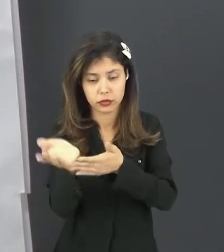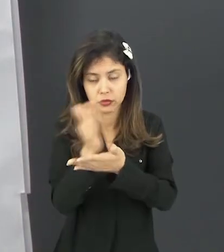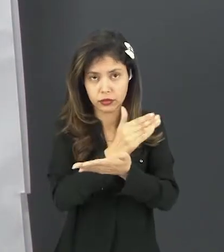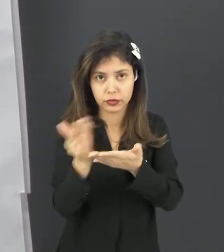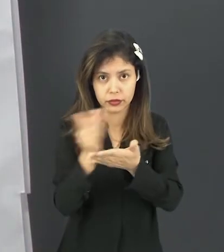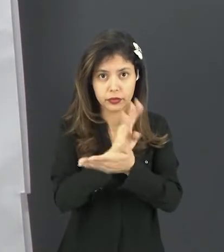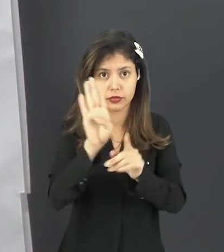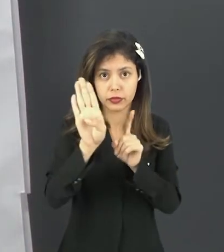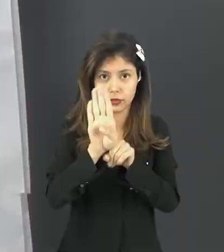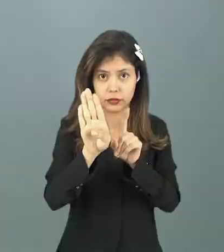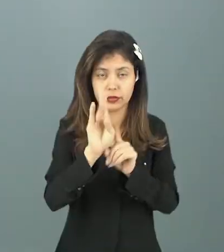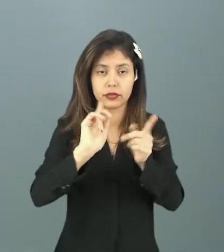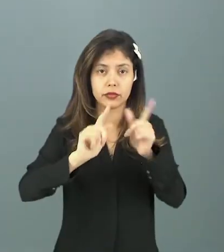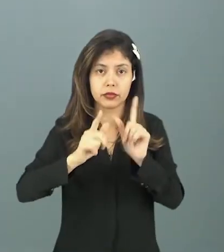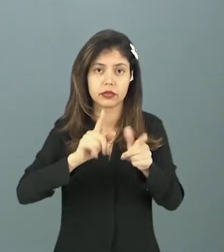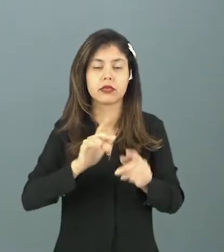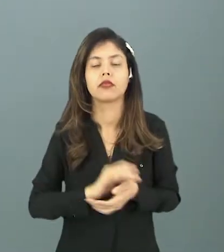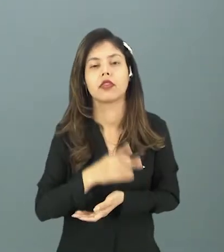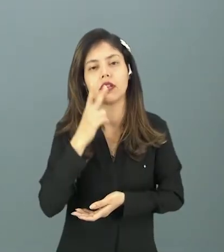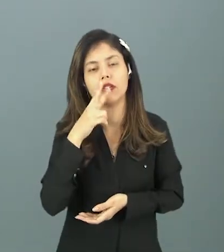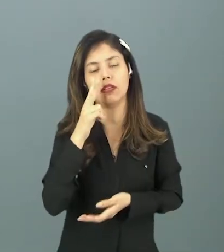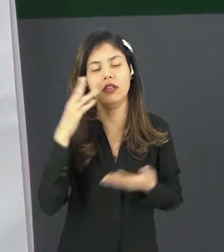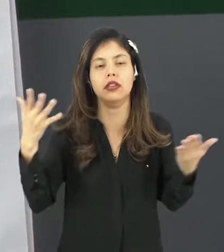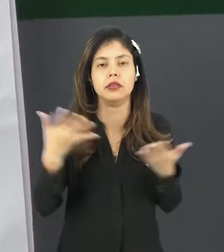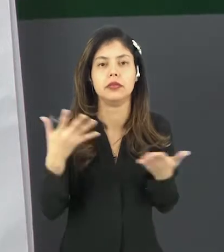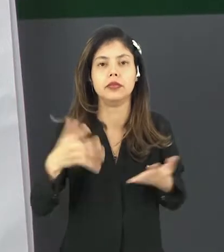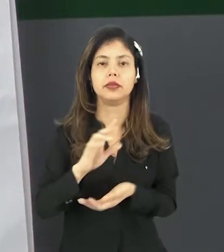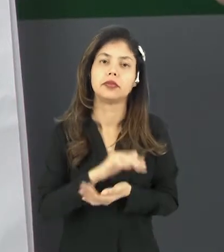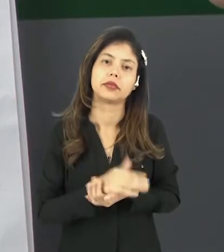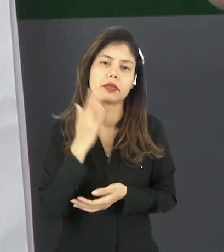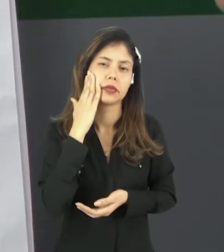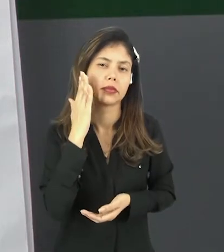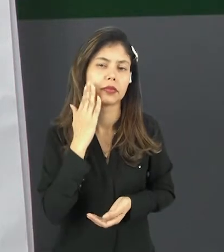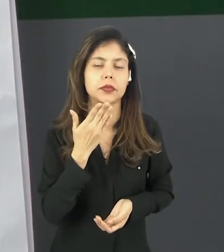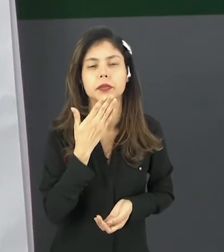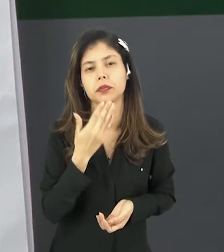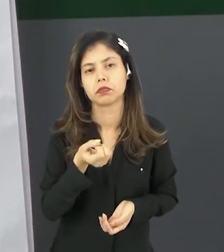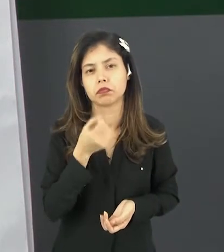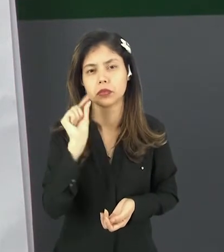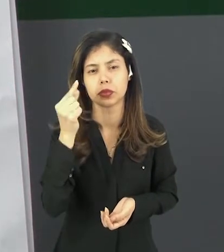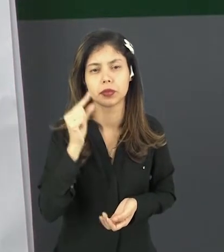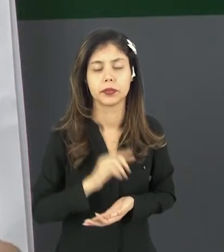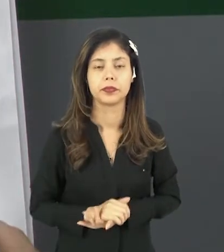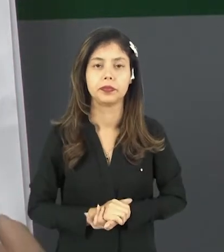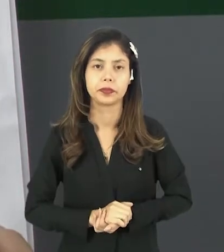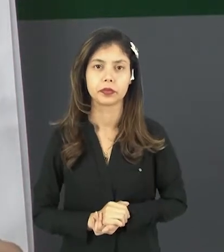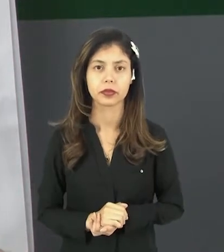B, tá? A gente vai ver isso hoje, entender um pouquinho como a organização de um verbete.